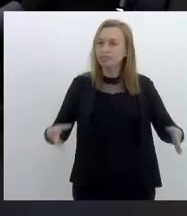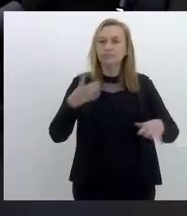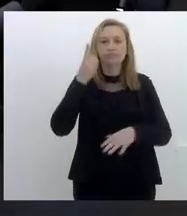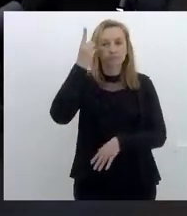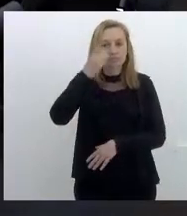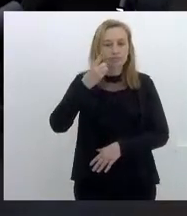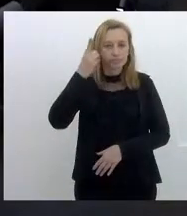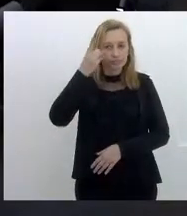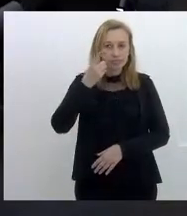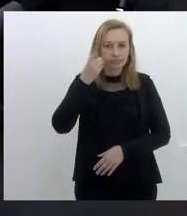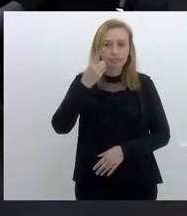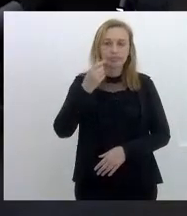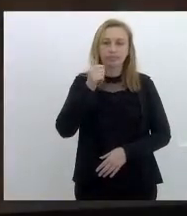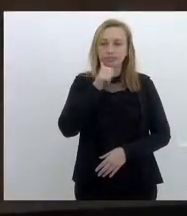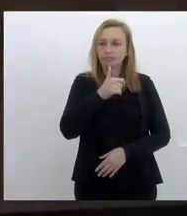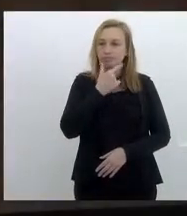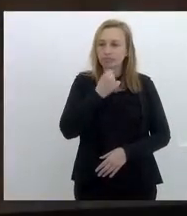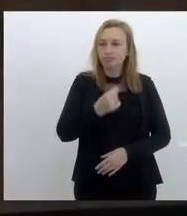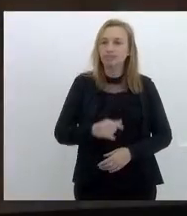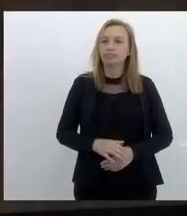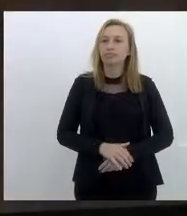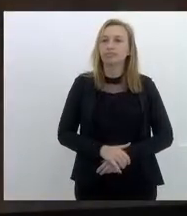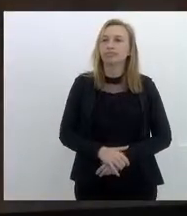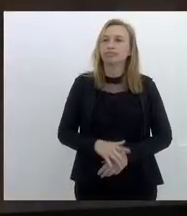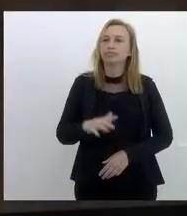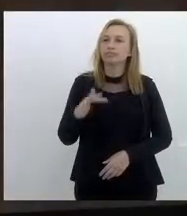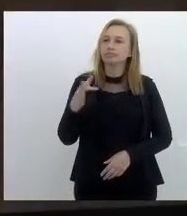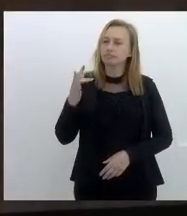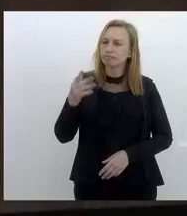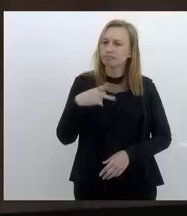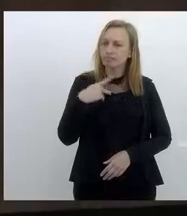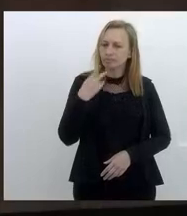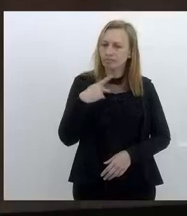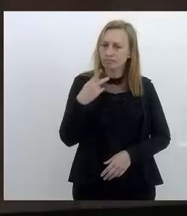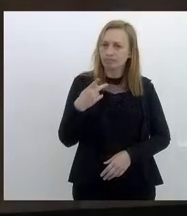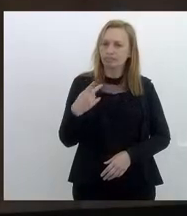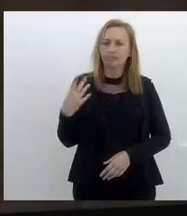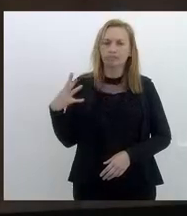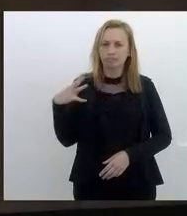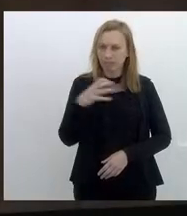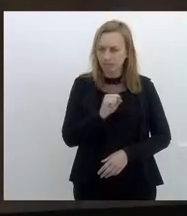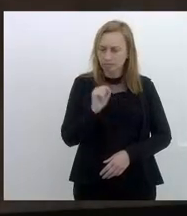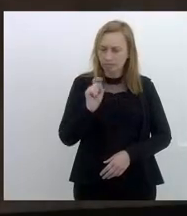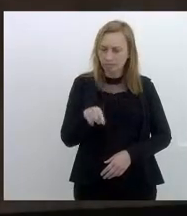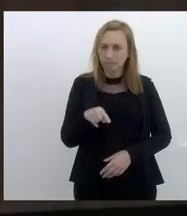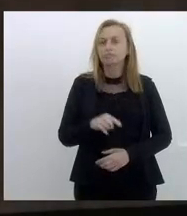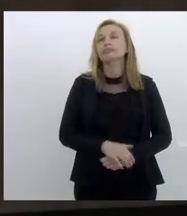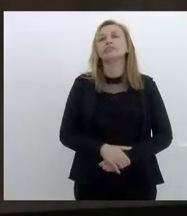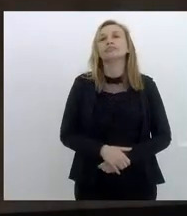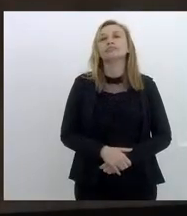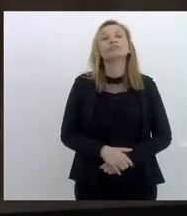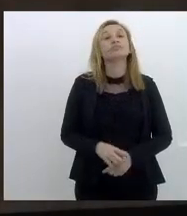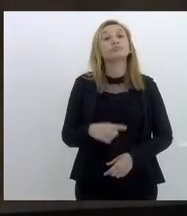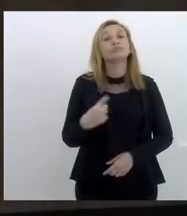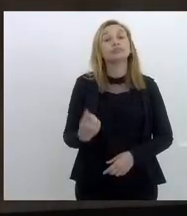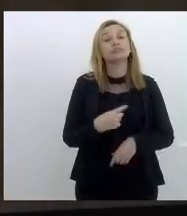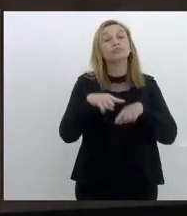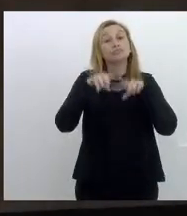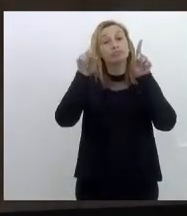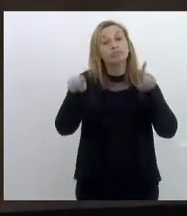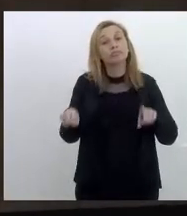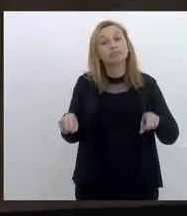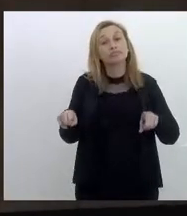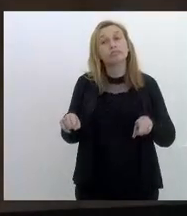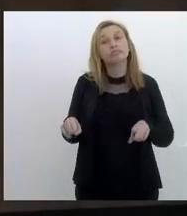senhoras Deputado acho vou tentar ser direto ao ponto né Nós servidores